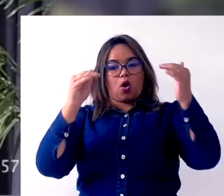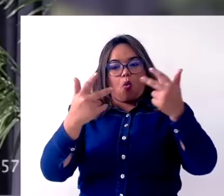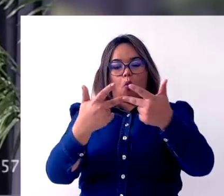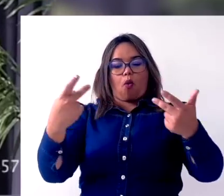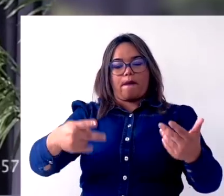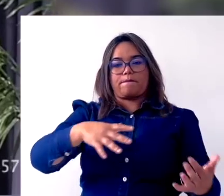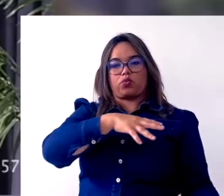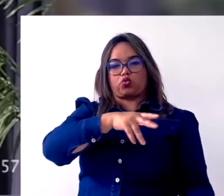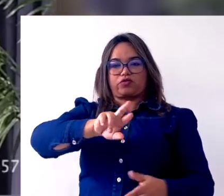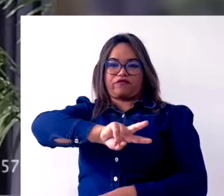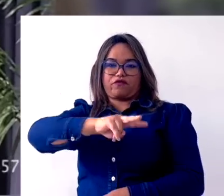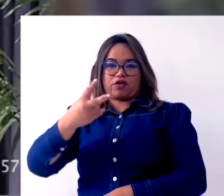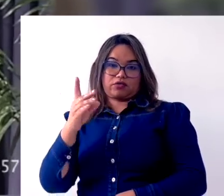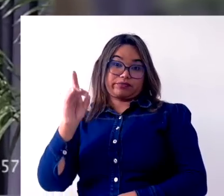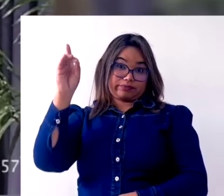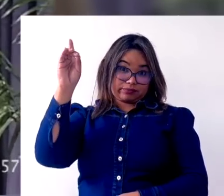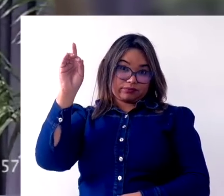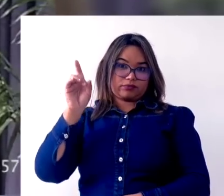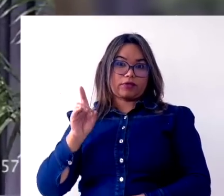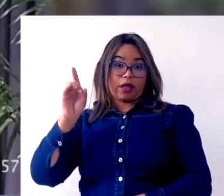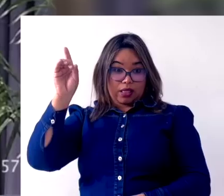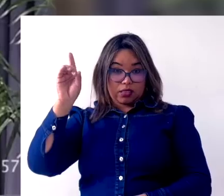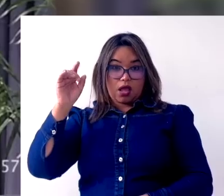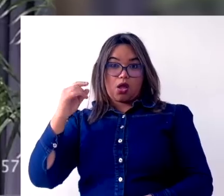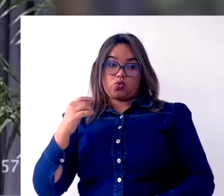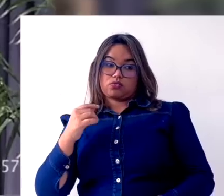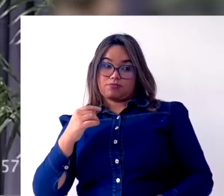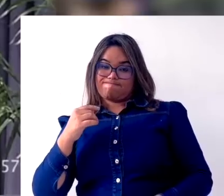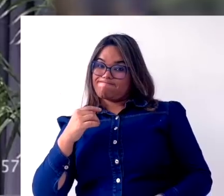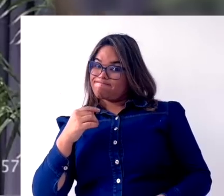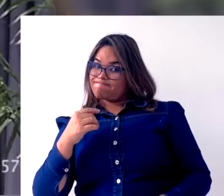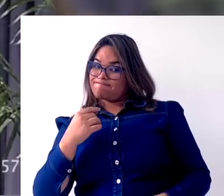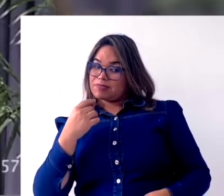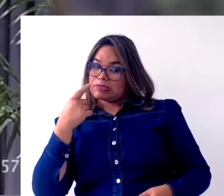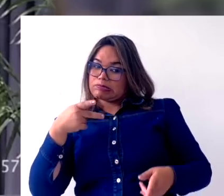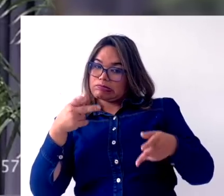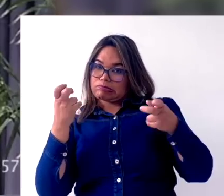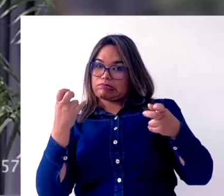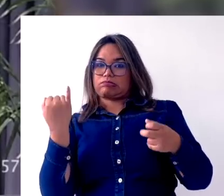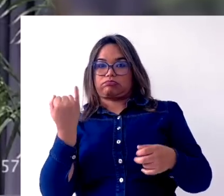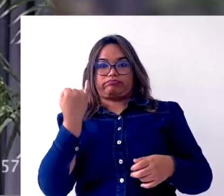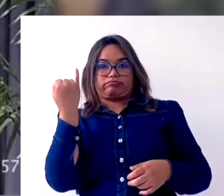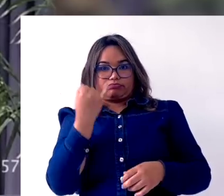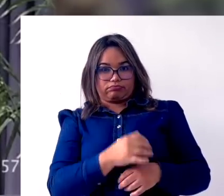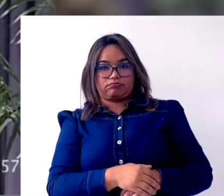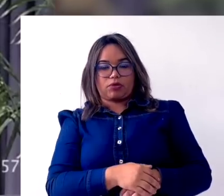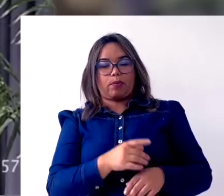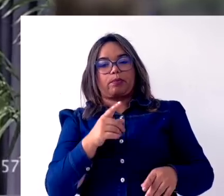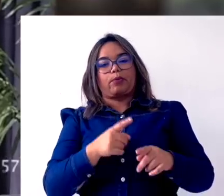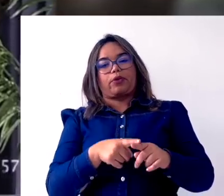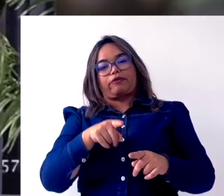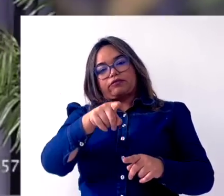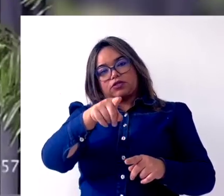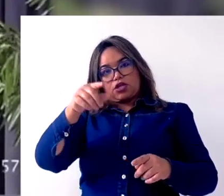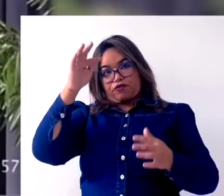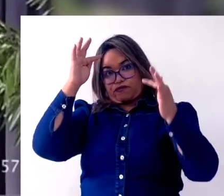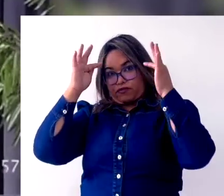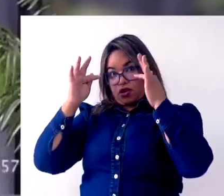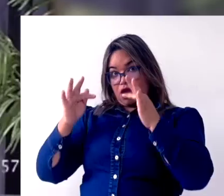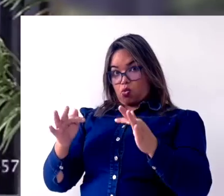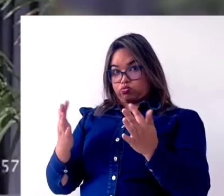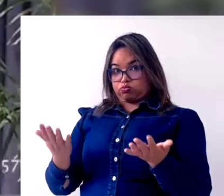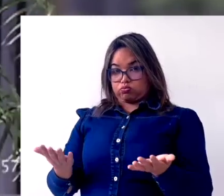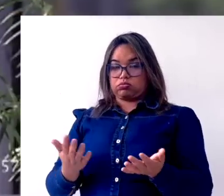vontade? Será que Ele se preocupa com isso? Sim, trata-se de uma questão de lealdade. Sim, talvez haja um